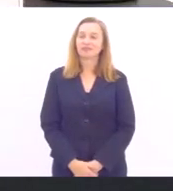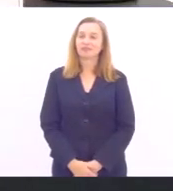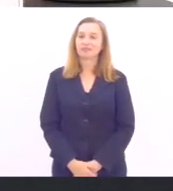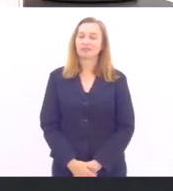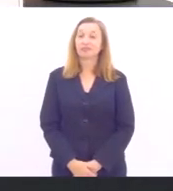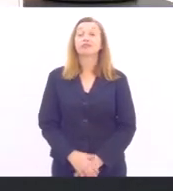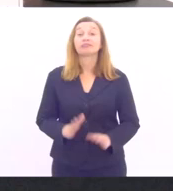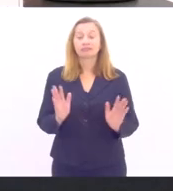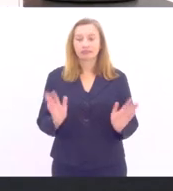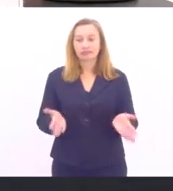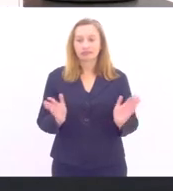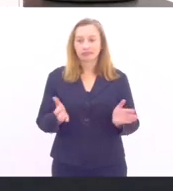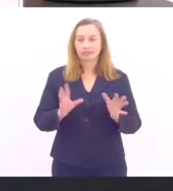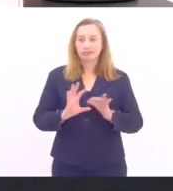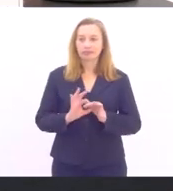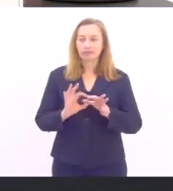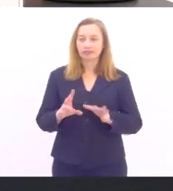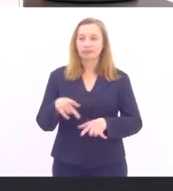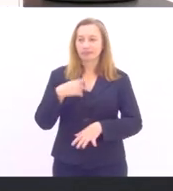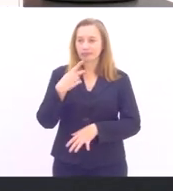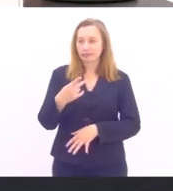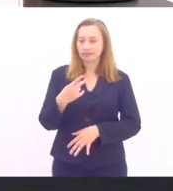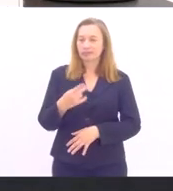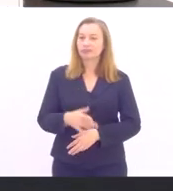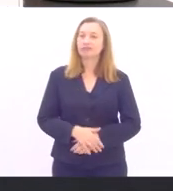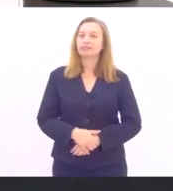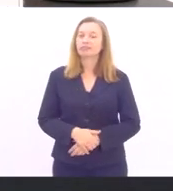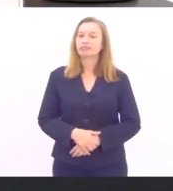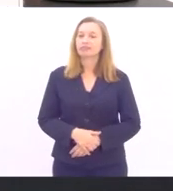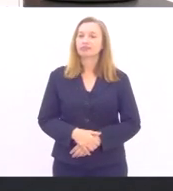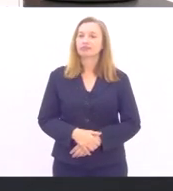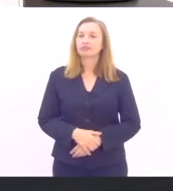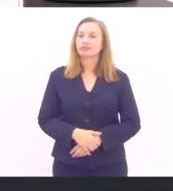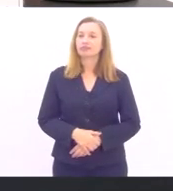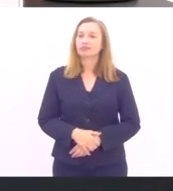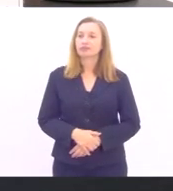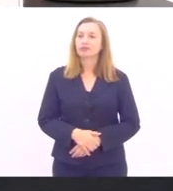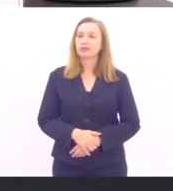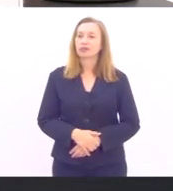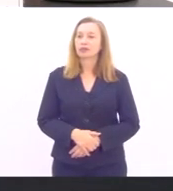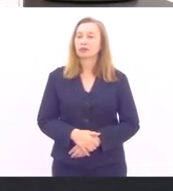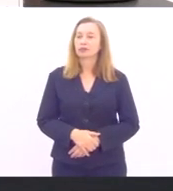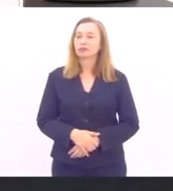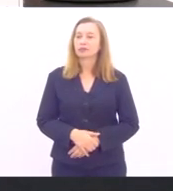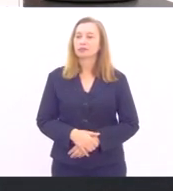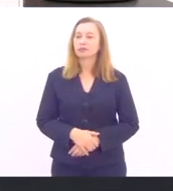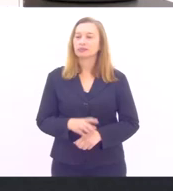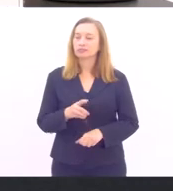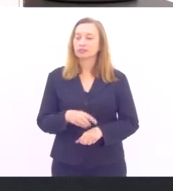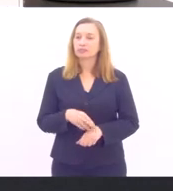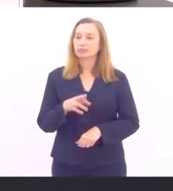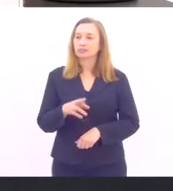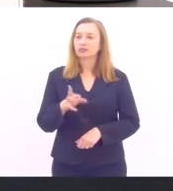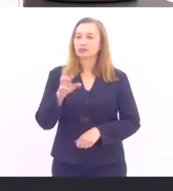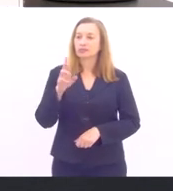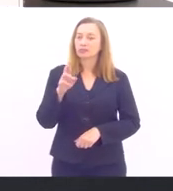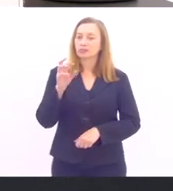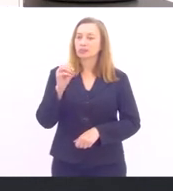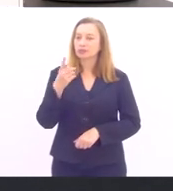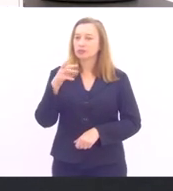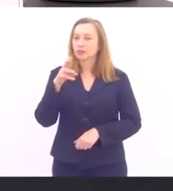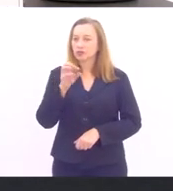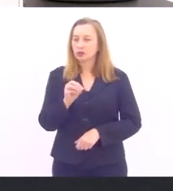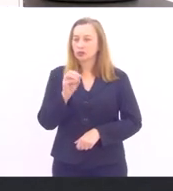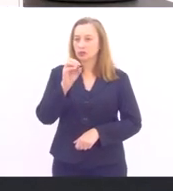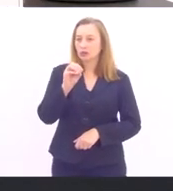Bom, agora eu passo a palavra para fazer a sua intervenção para o Dr. Rodrigo Eduardo Rodrigues, da